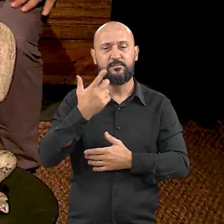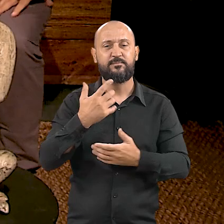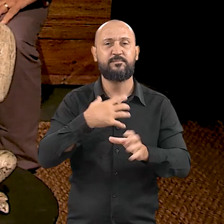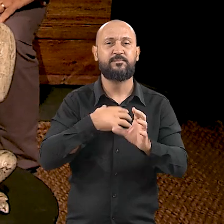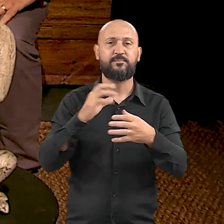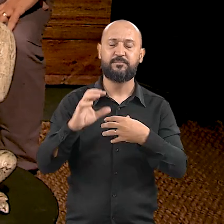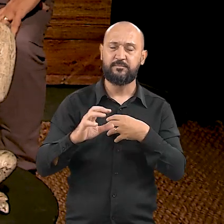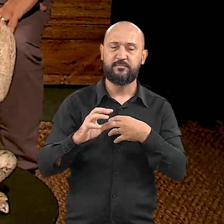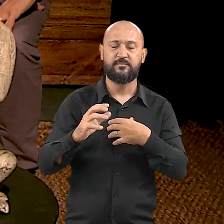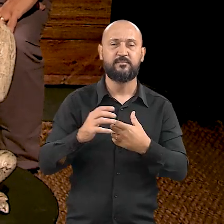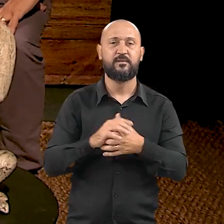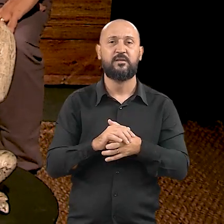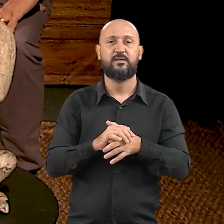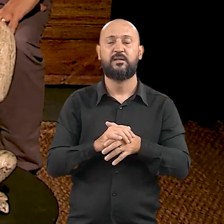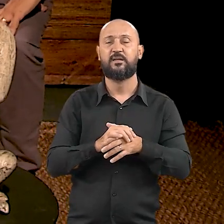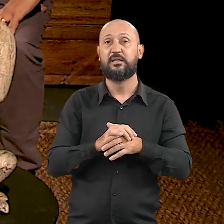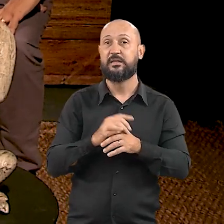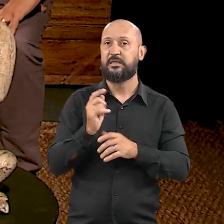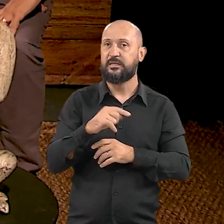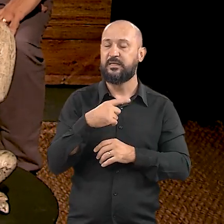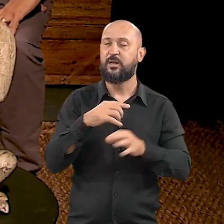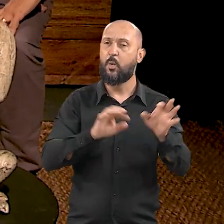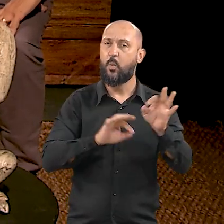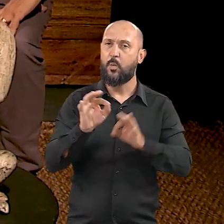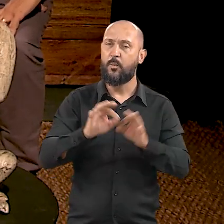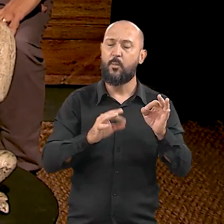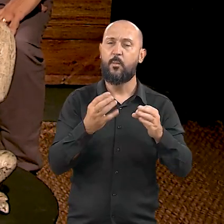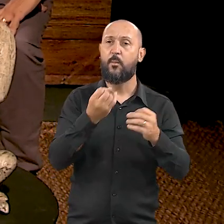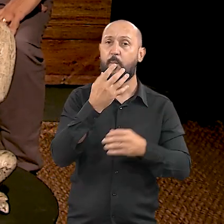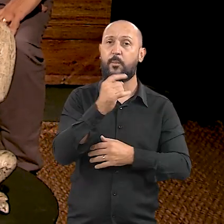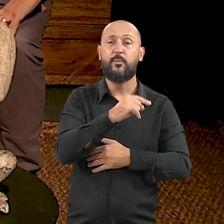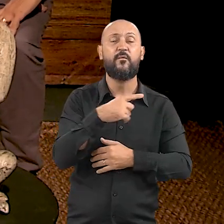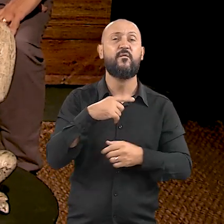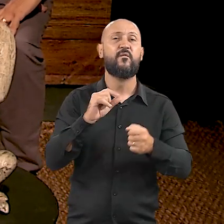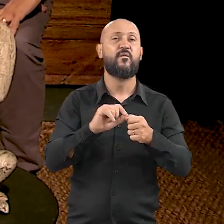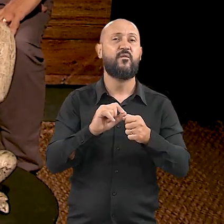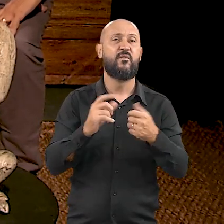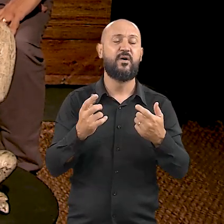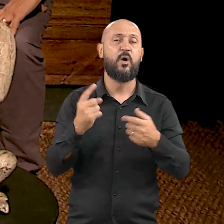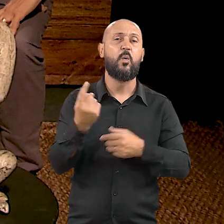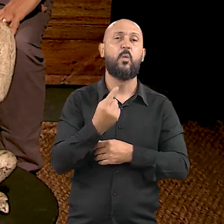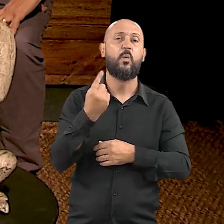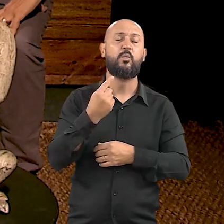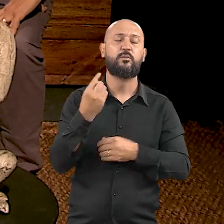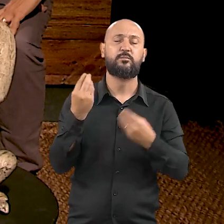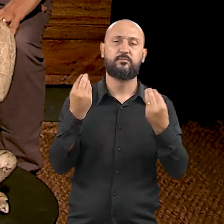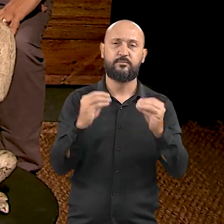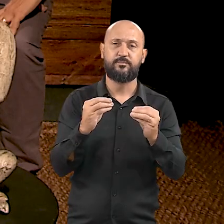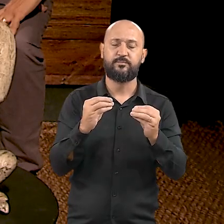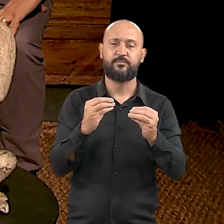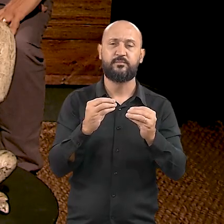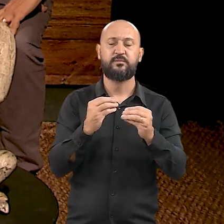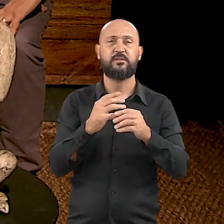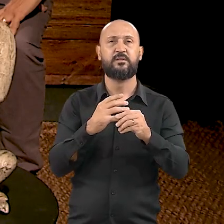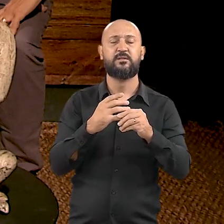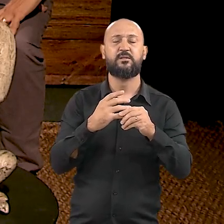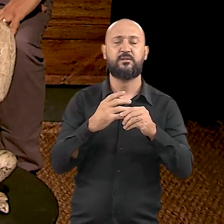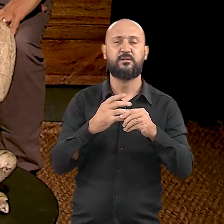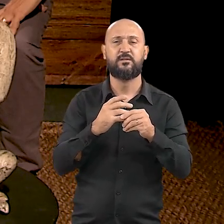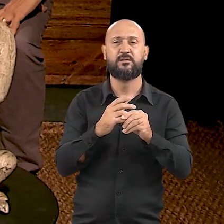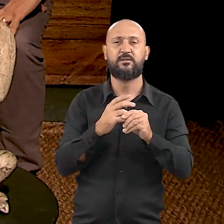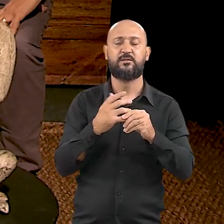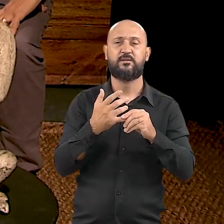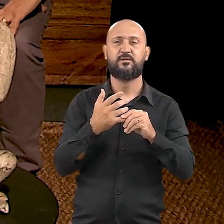Uma sensibilidade incrível e ele produz, né, muito bem. Ele produziu... A única coisa que eu botei sem ser